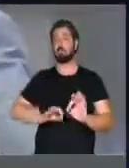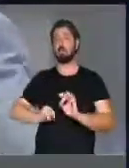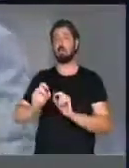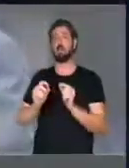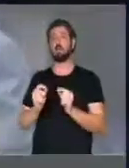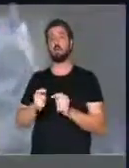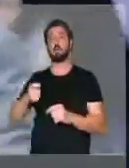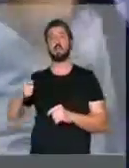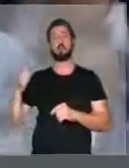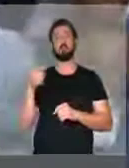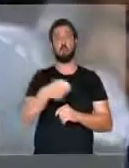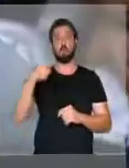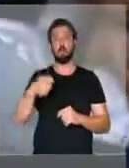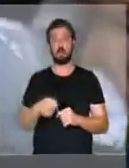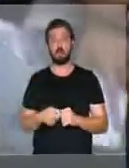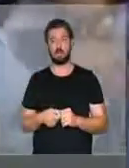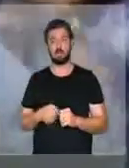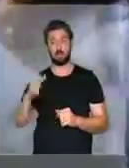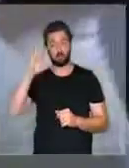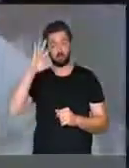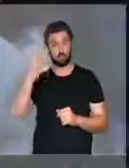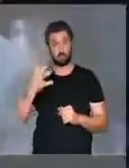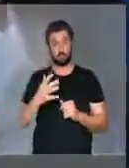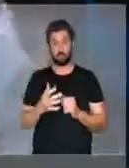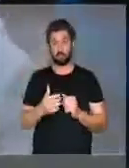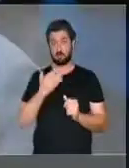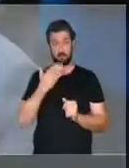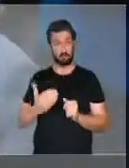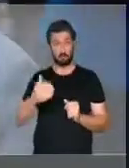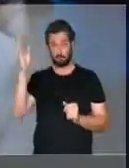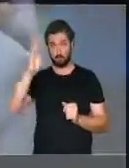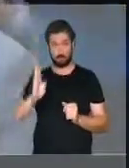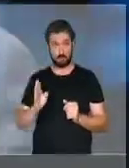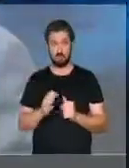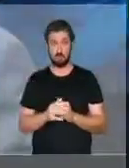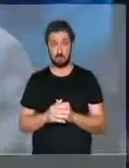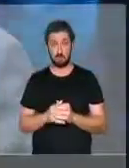a imposição de uma solução para o Brasil,